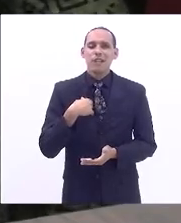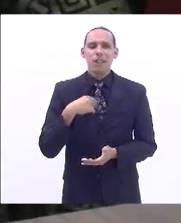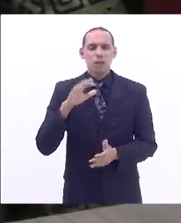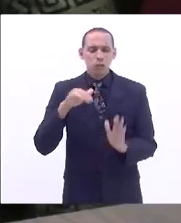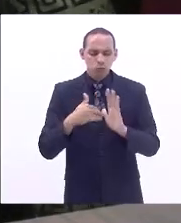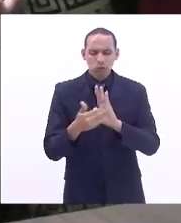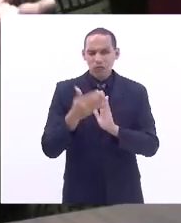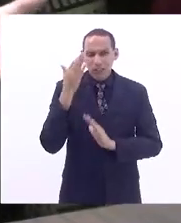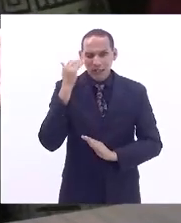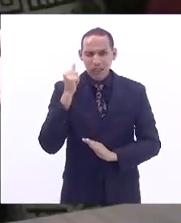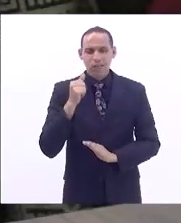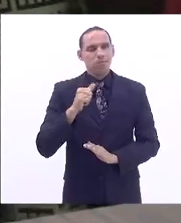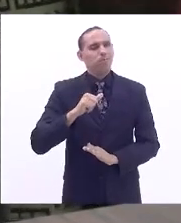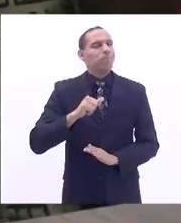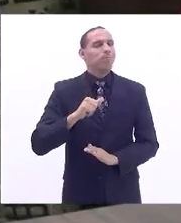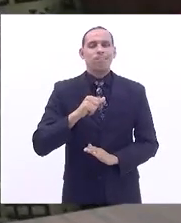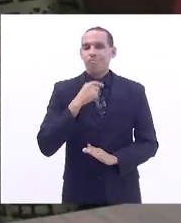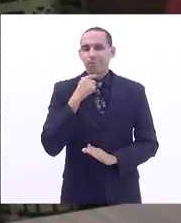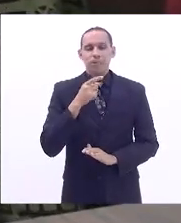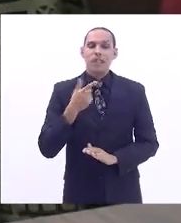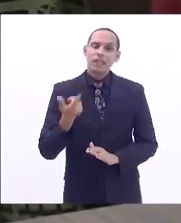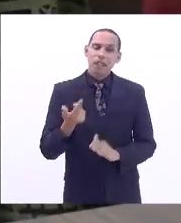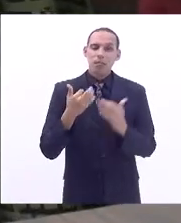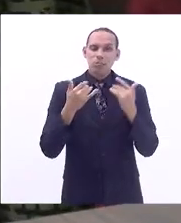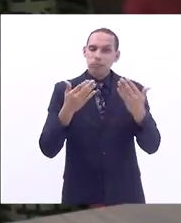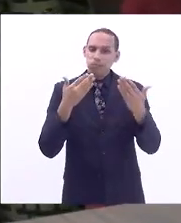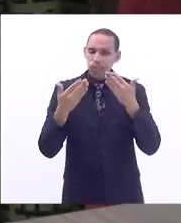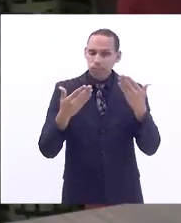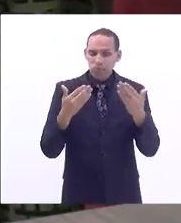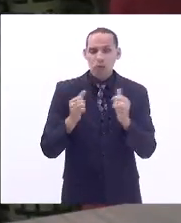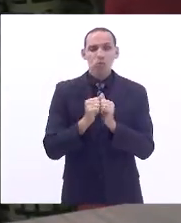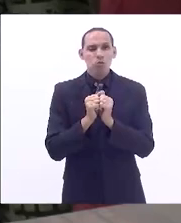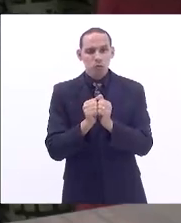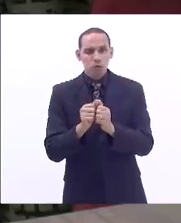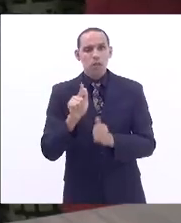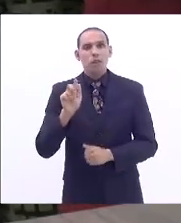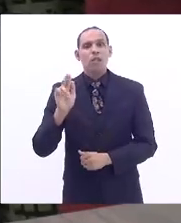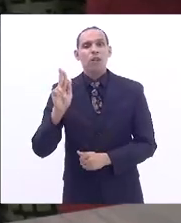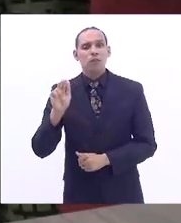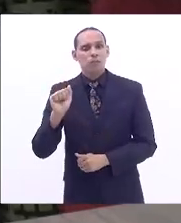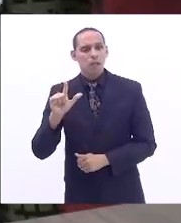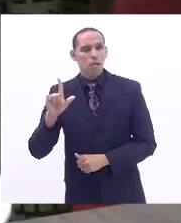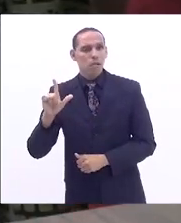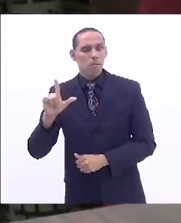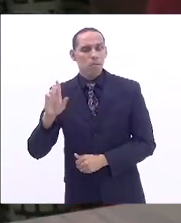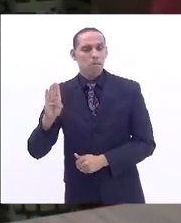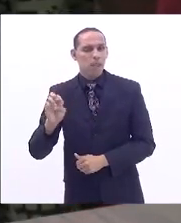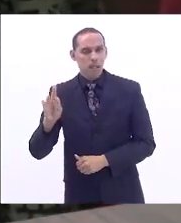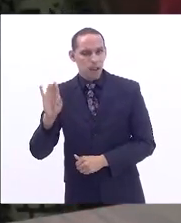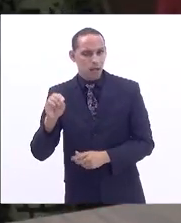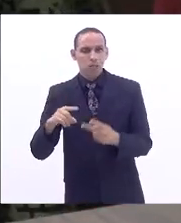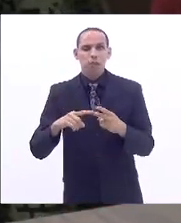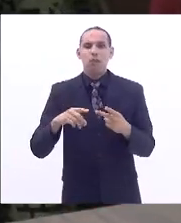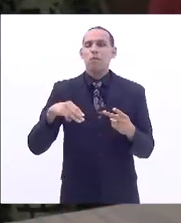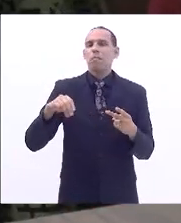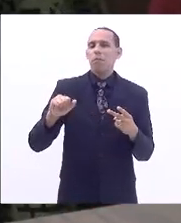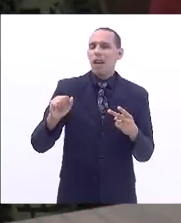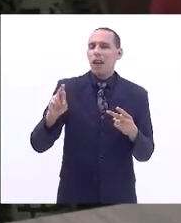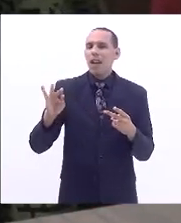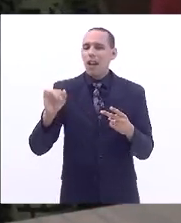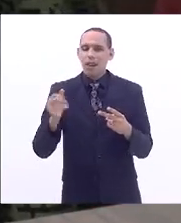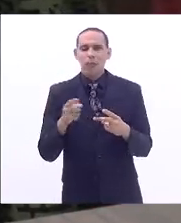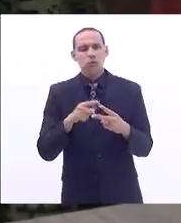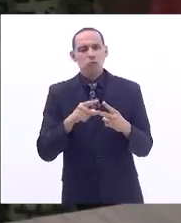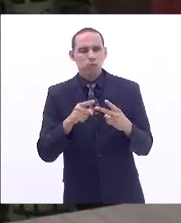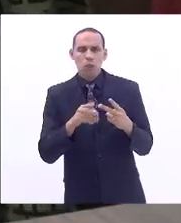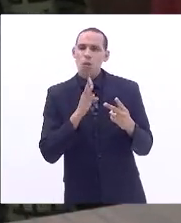Então eu queria ouvir deputada Martha Rocha numa audiência pública do Alberto que é inspetor de polícia conhece o tema Então